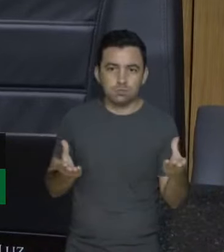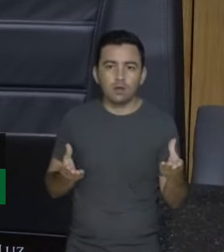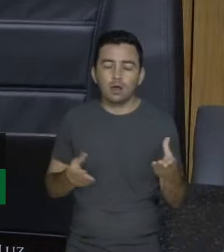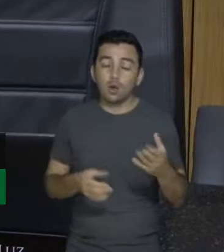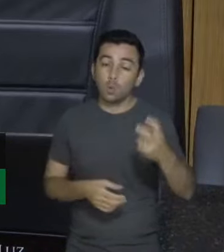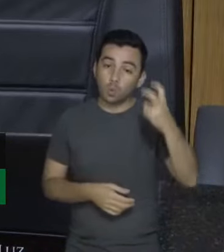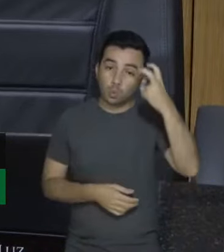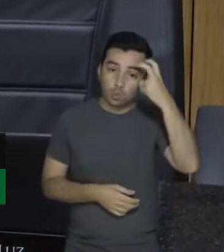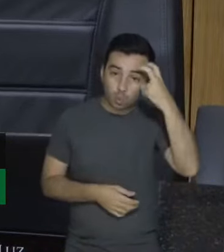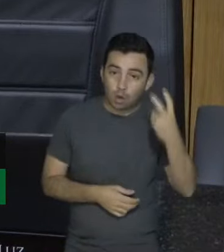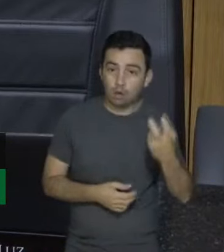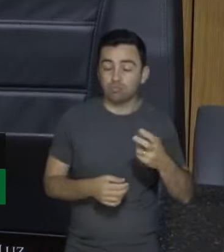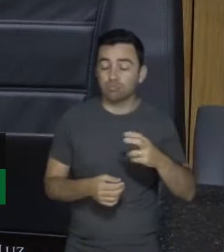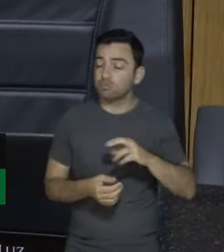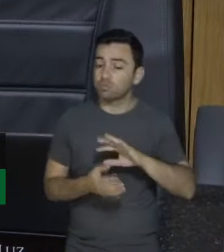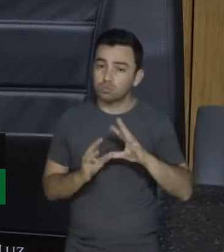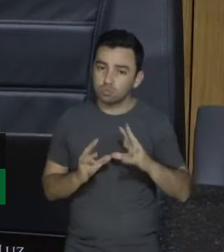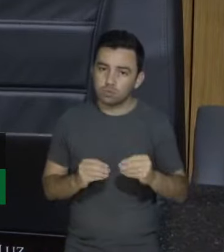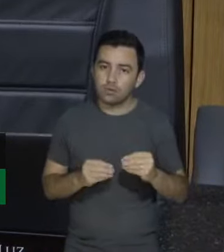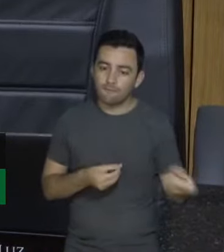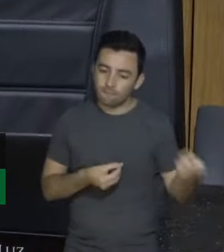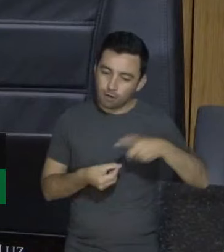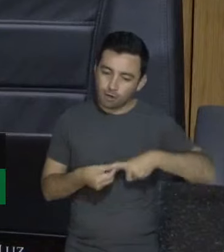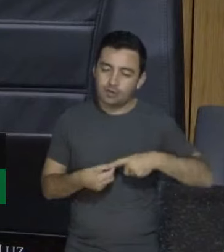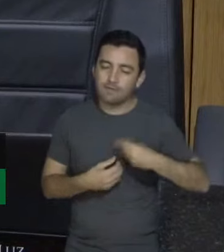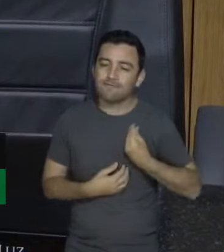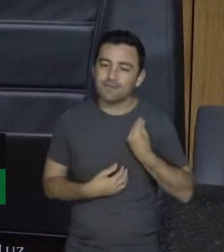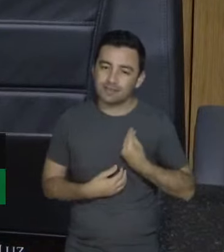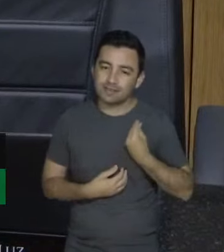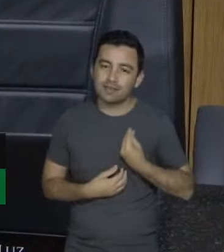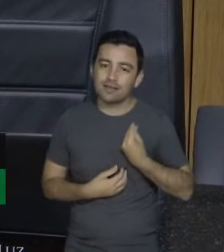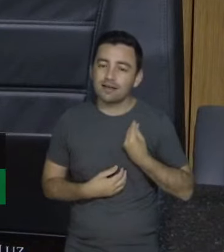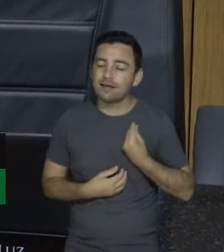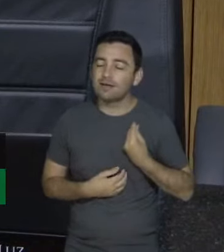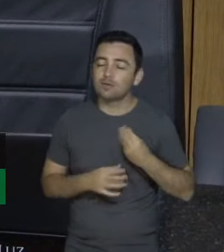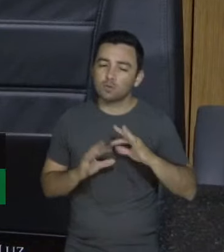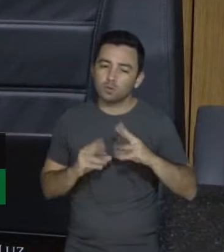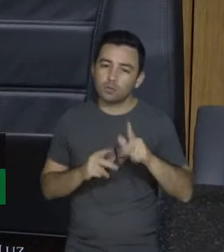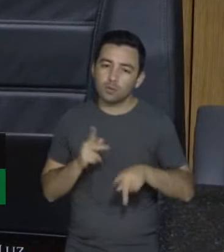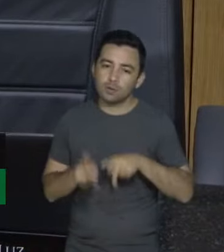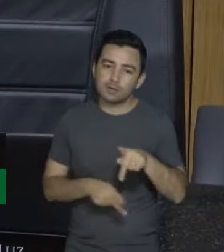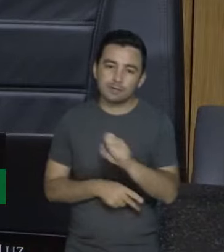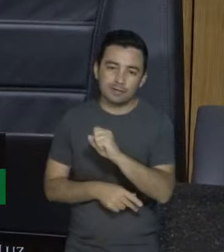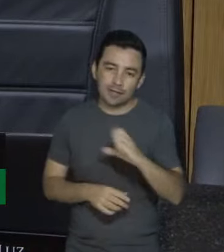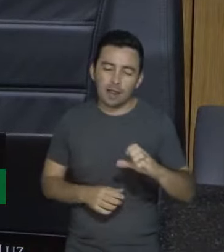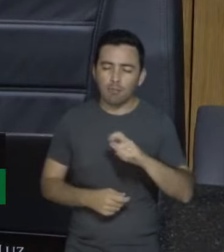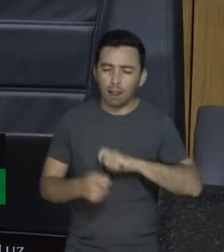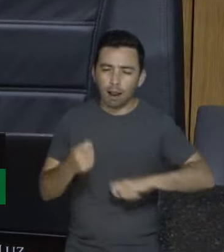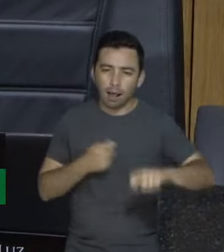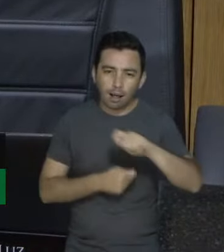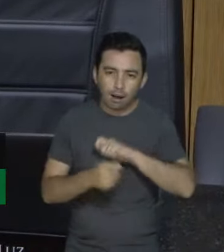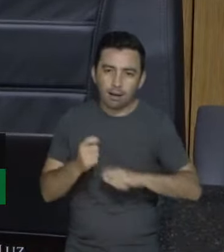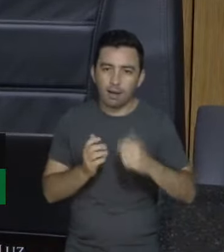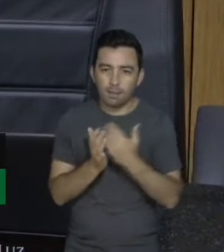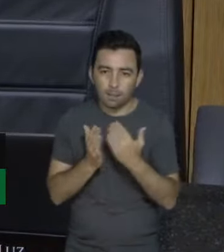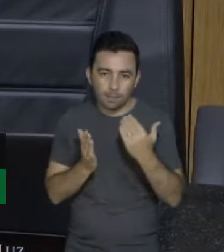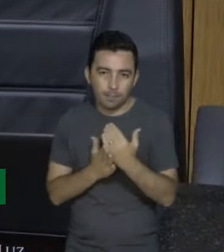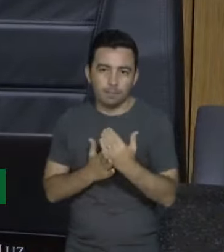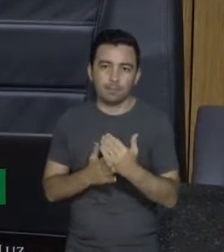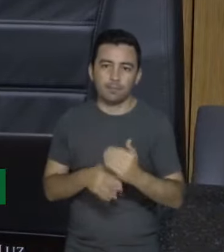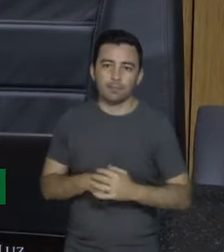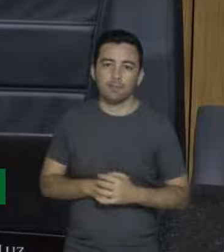para que ele retor para a vida dos Catarinenses também que movimenta a economia criativa economia circular do Estado